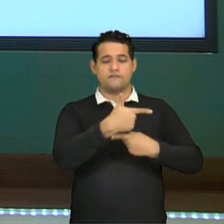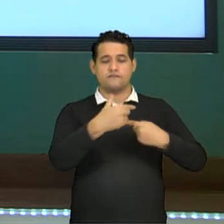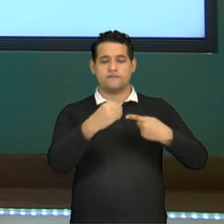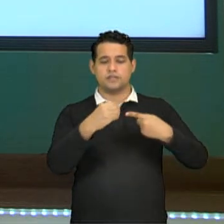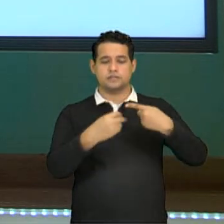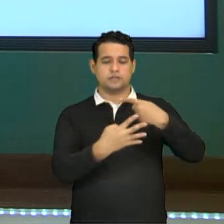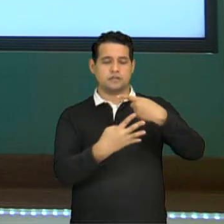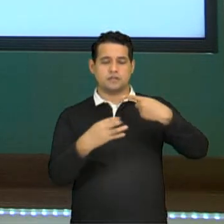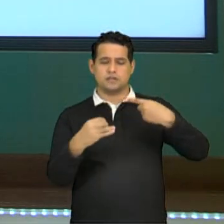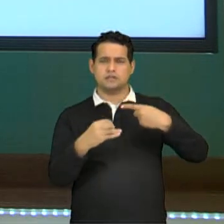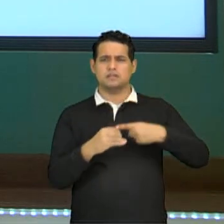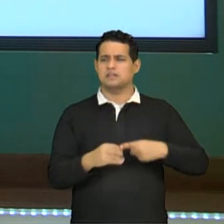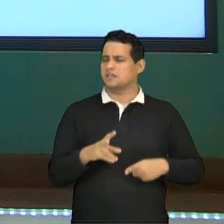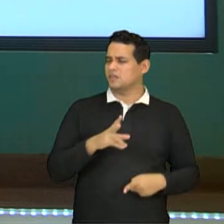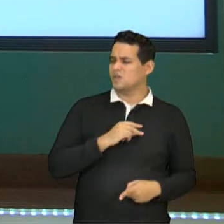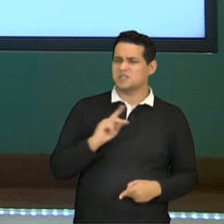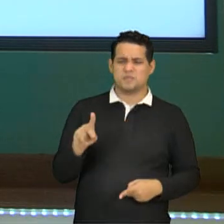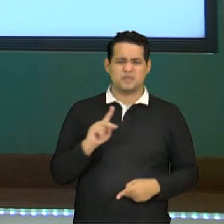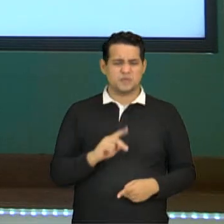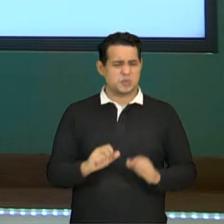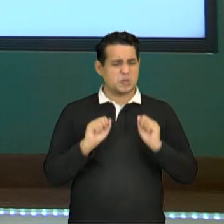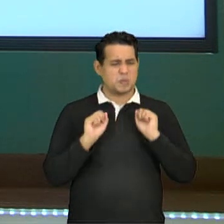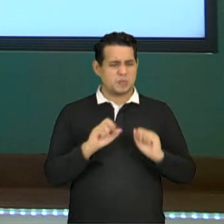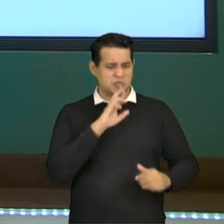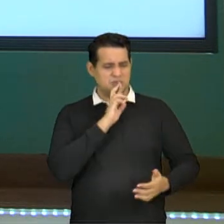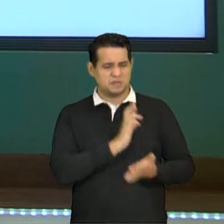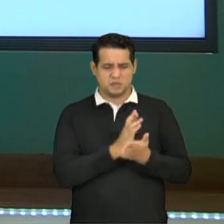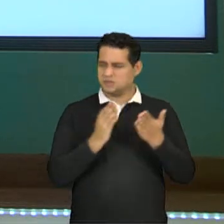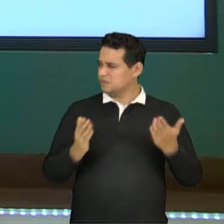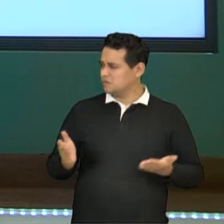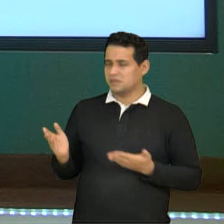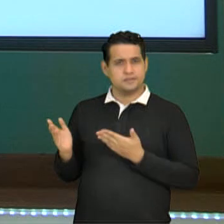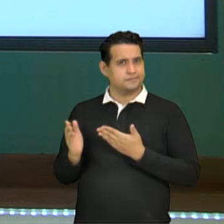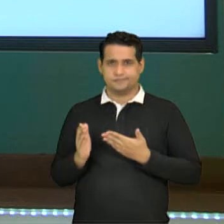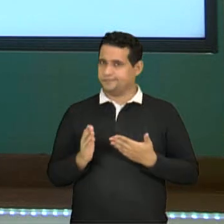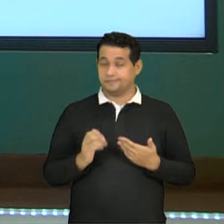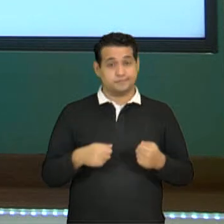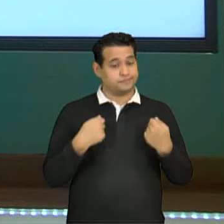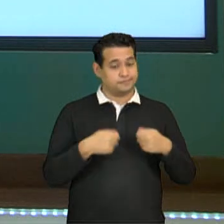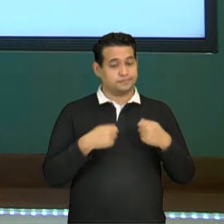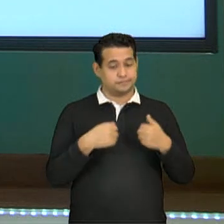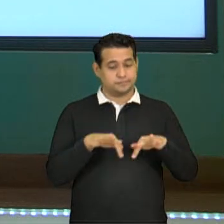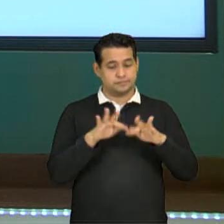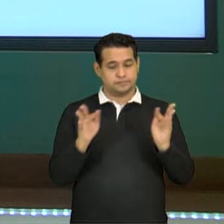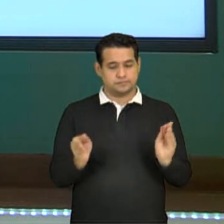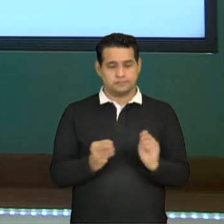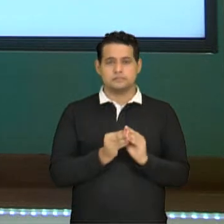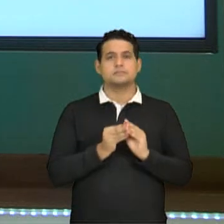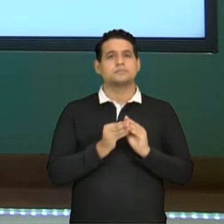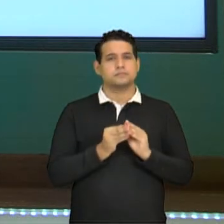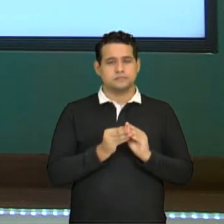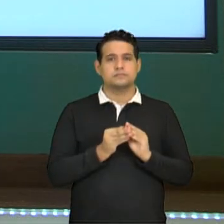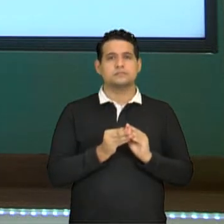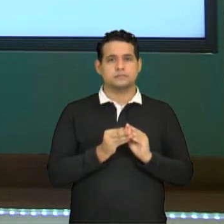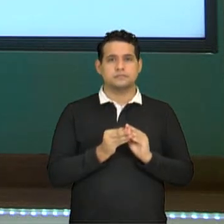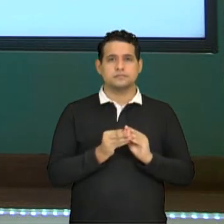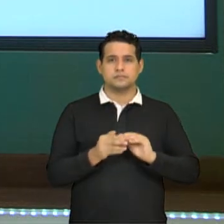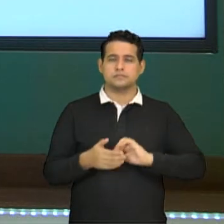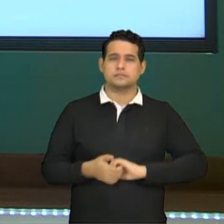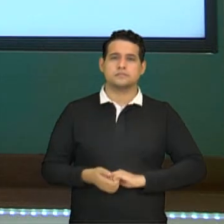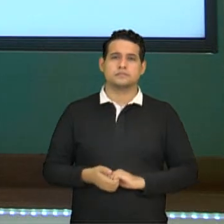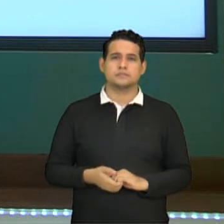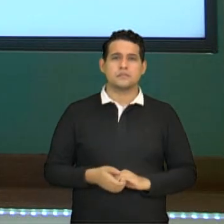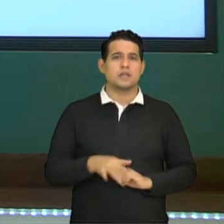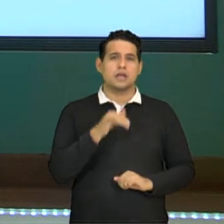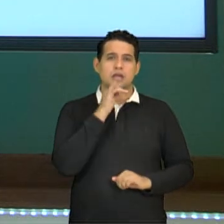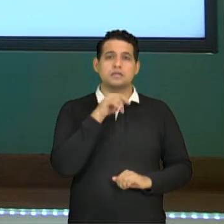20/40. Ah, professora, mas eu posso deixar a resposta assim? Não, tem que simplificar, tá? Por exemplo, você